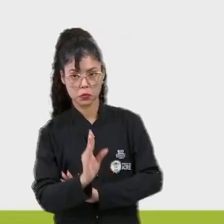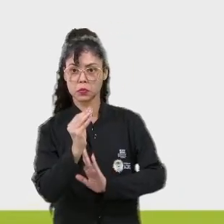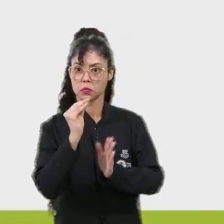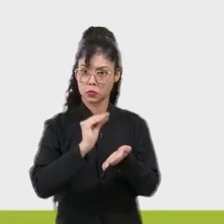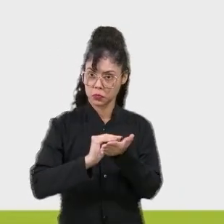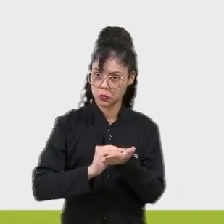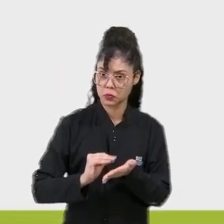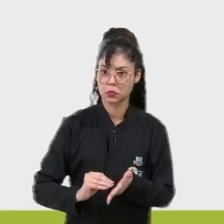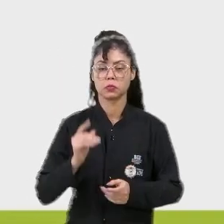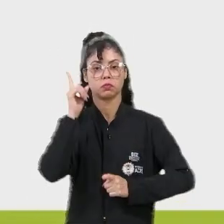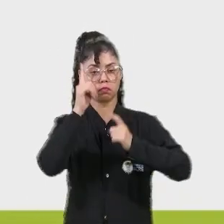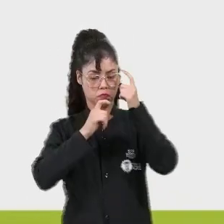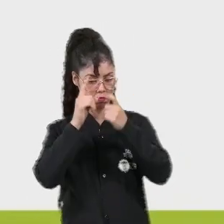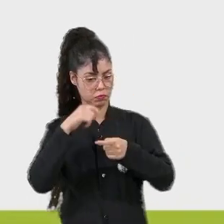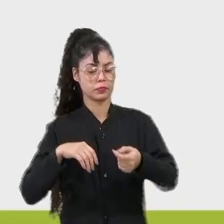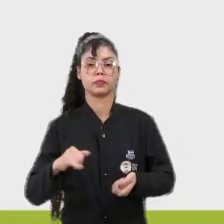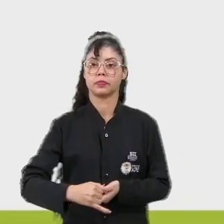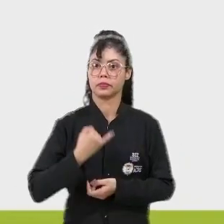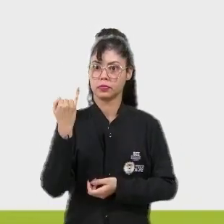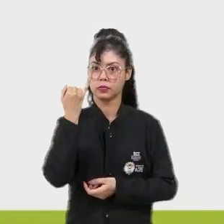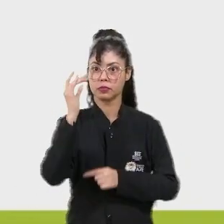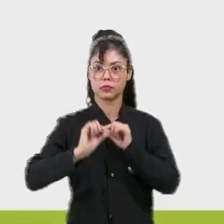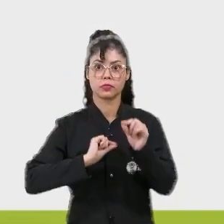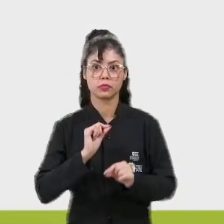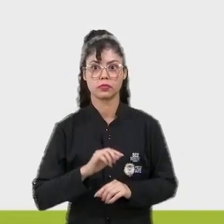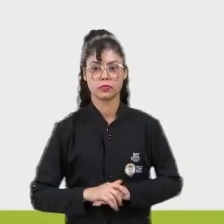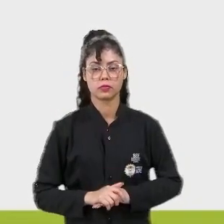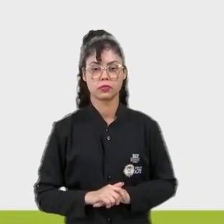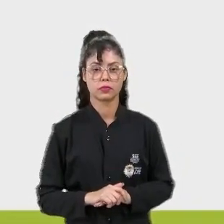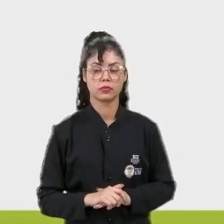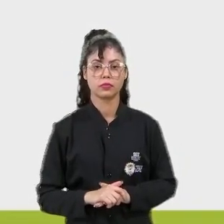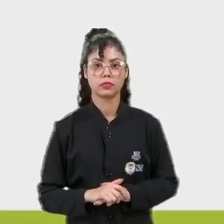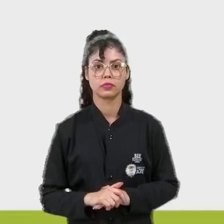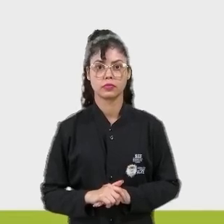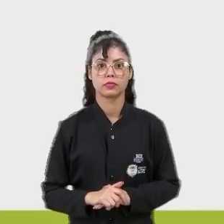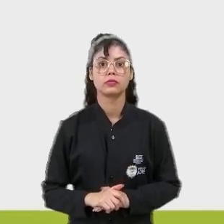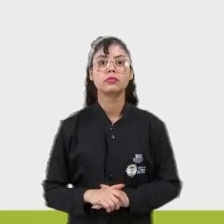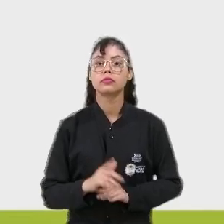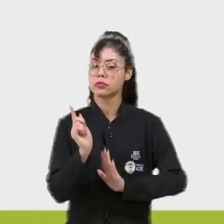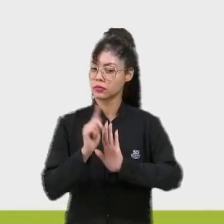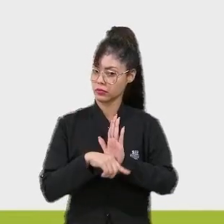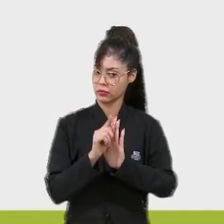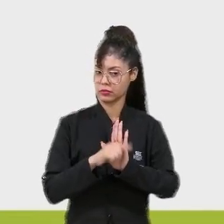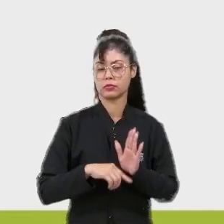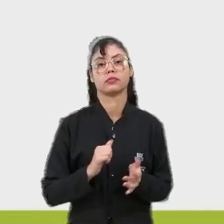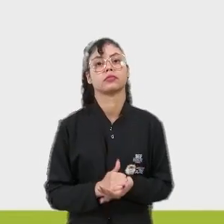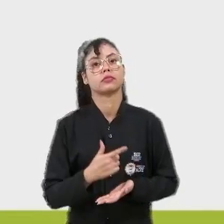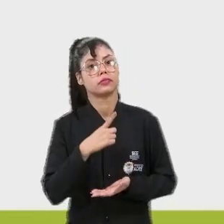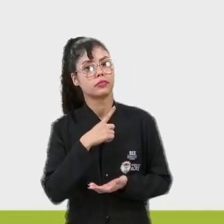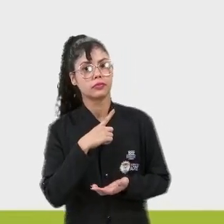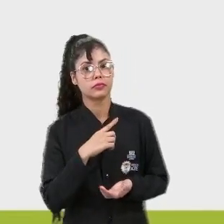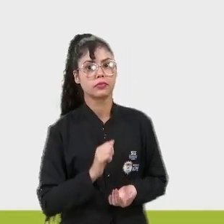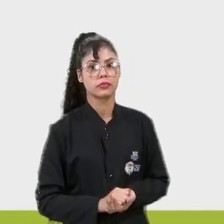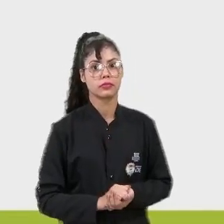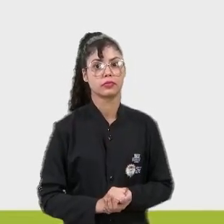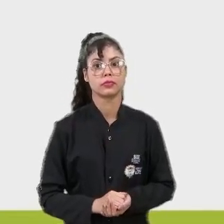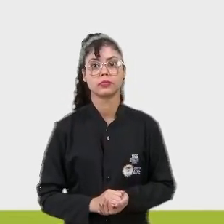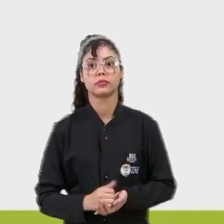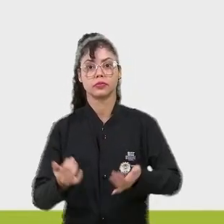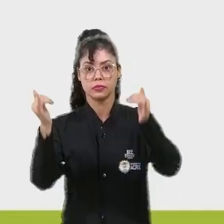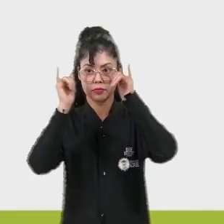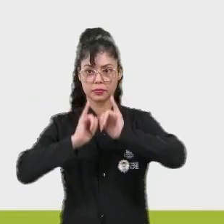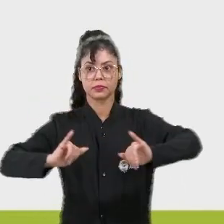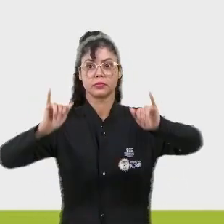recurso expressivo principalmente. Professor, aula sobre gênero, hein, pessoal? Eu tenho aí o gênero